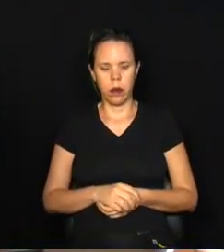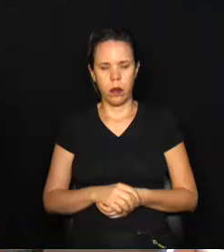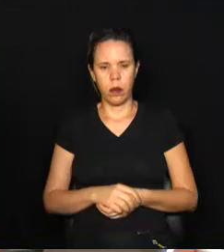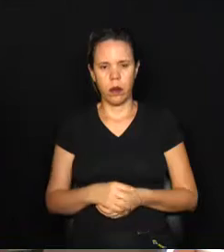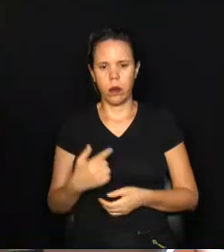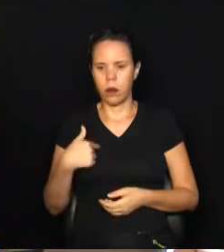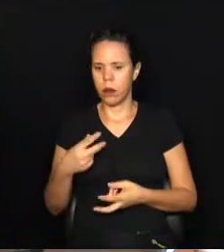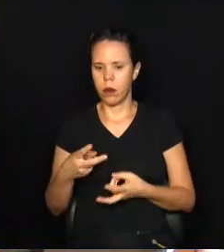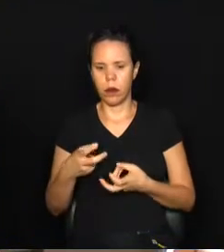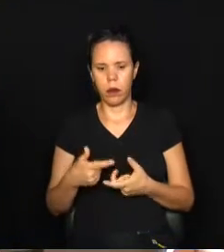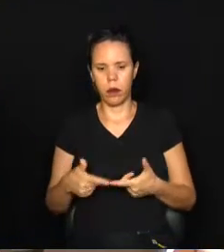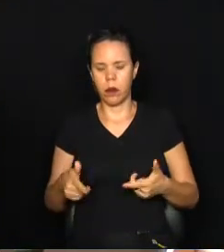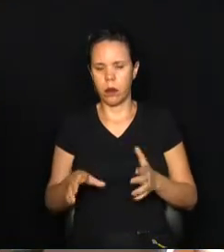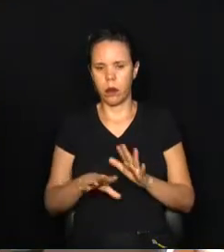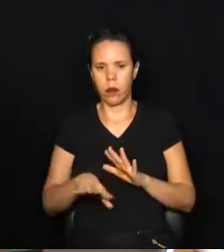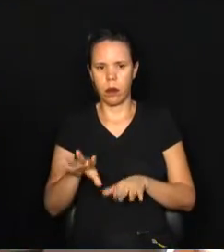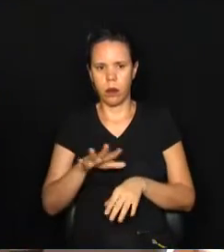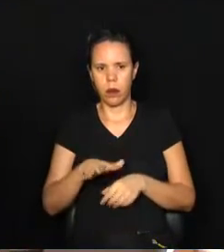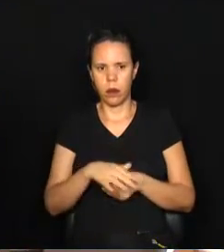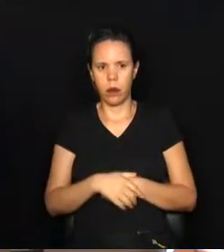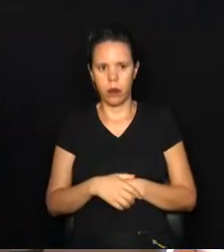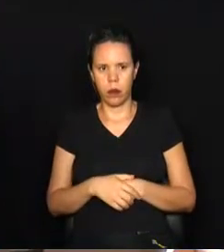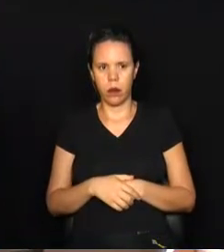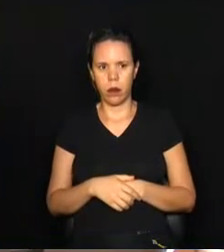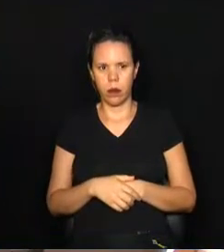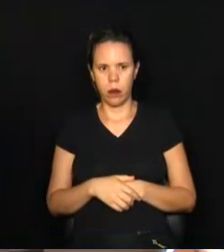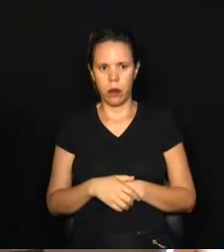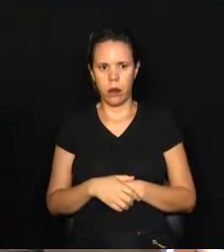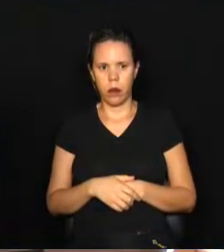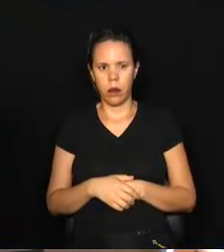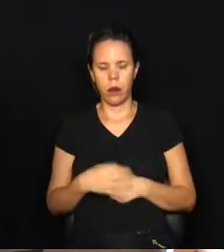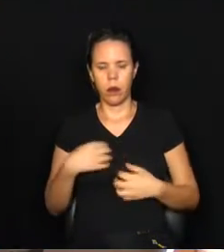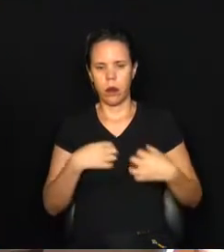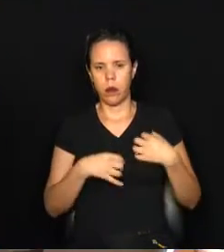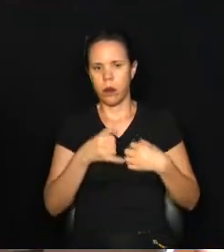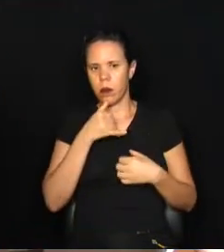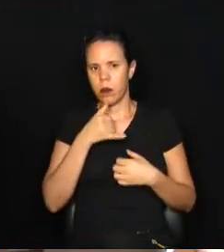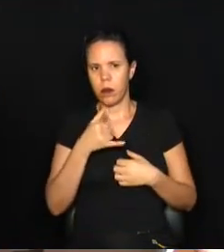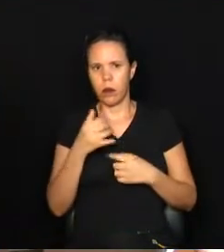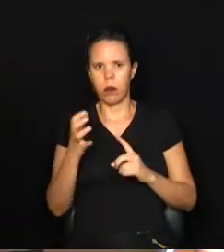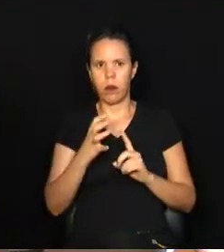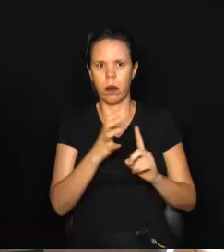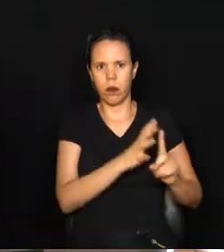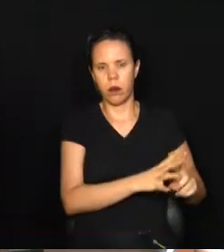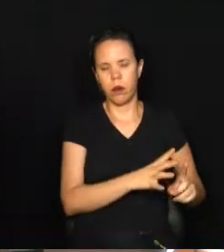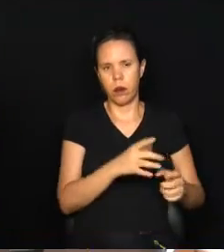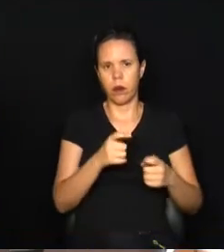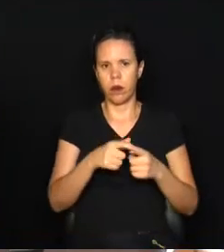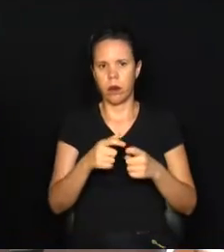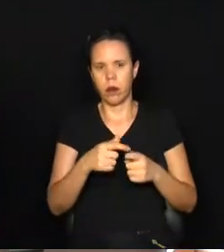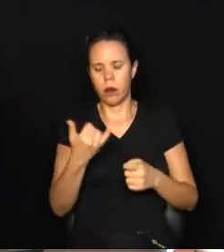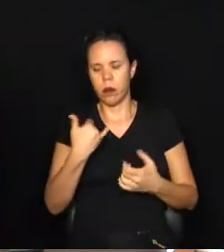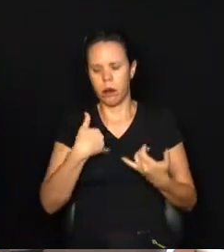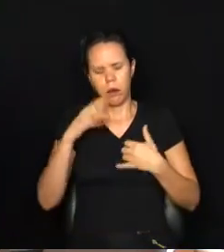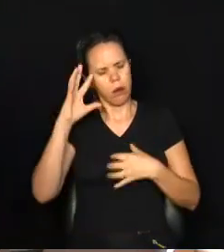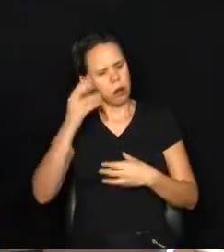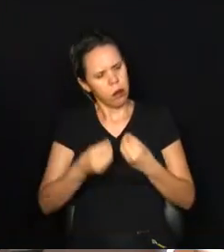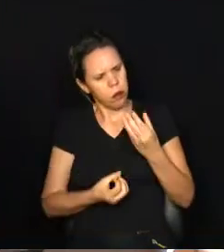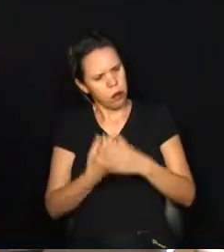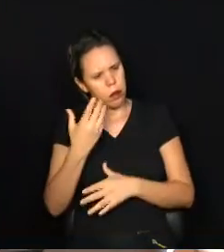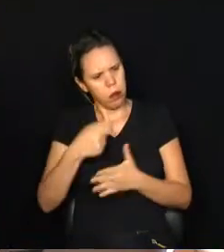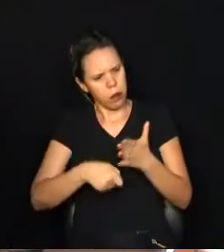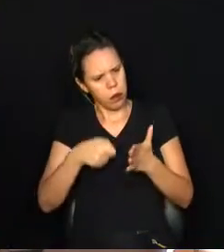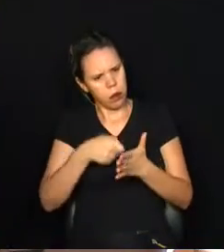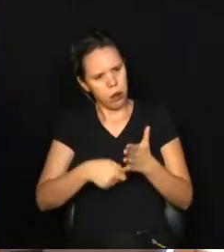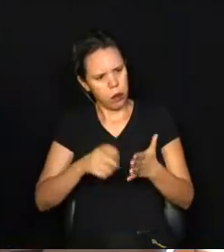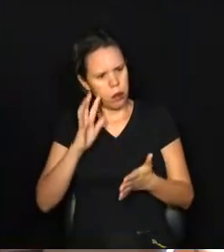se não fosse o aborrecimento que eles tentaram me causar, eu não entenderia a importância que